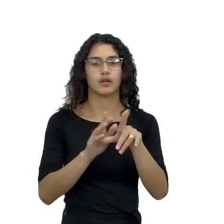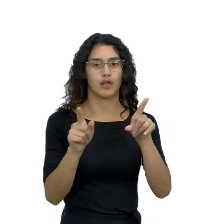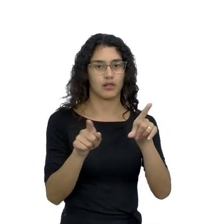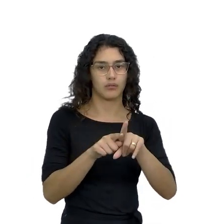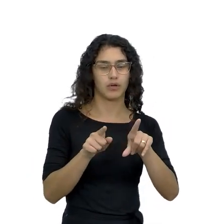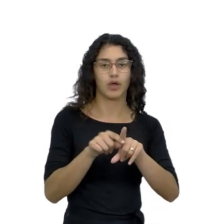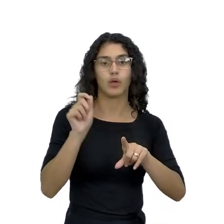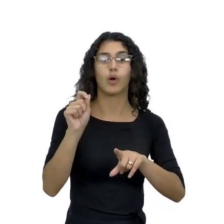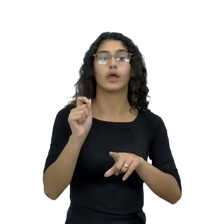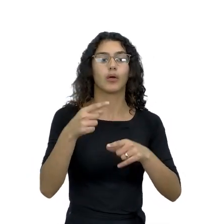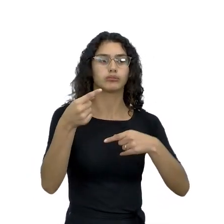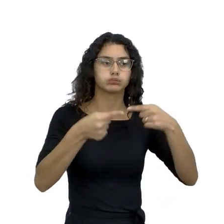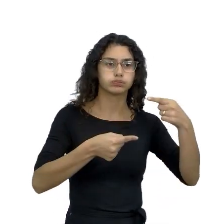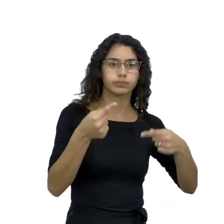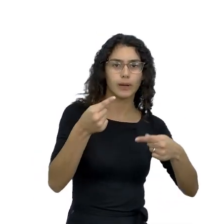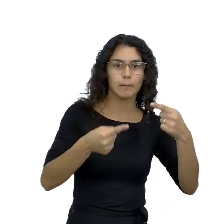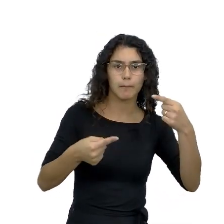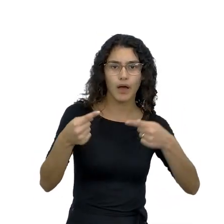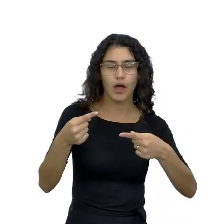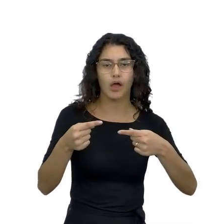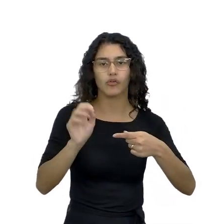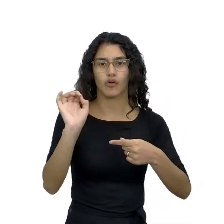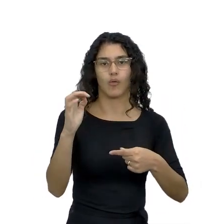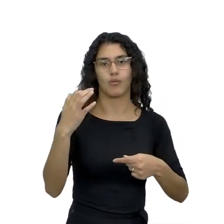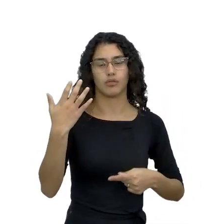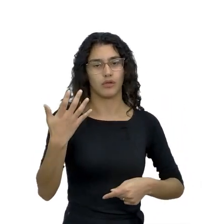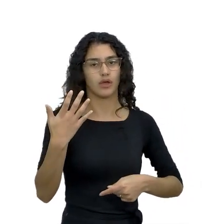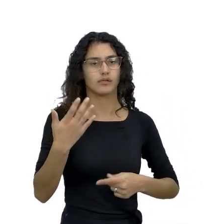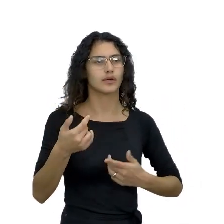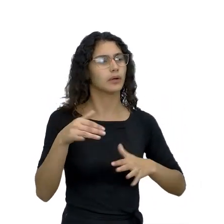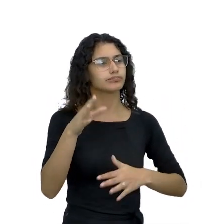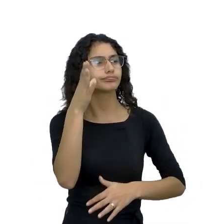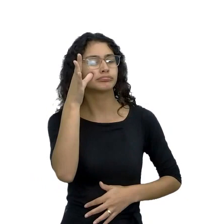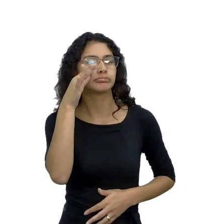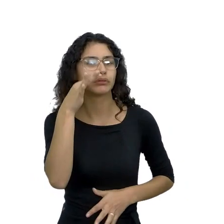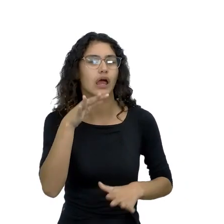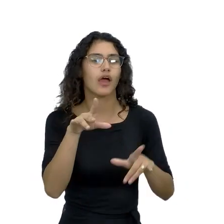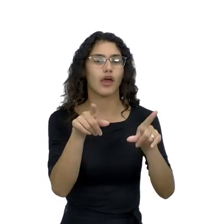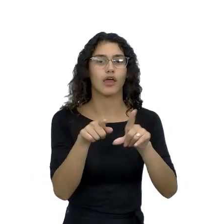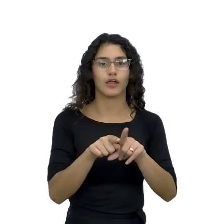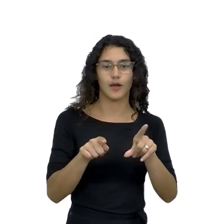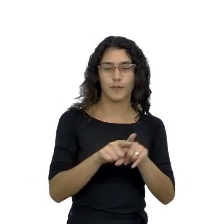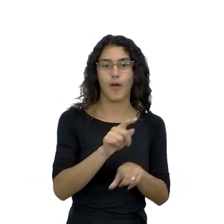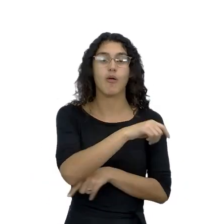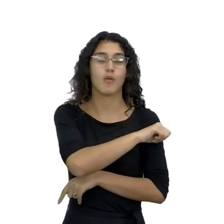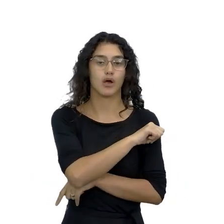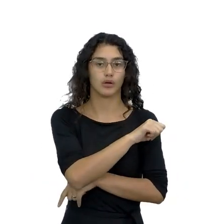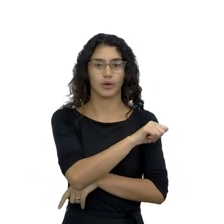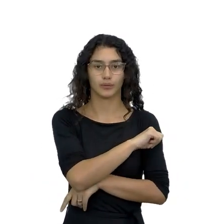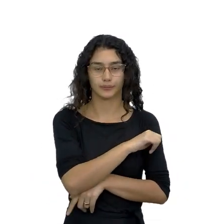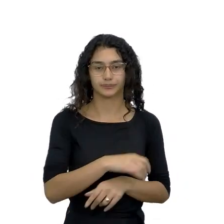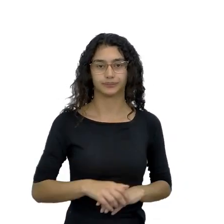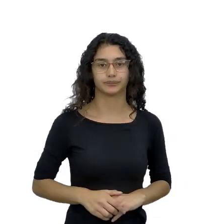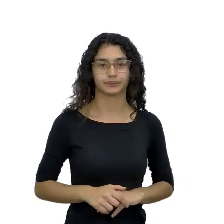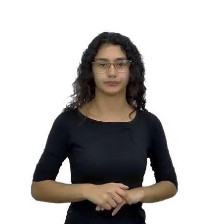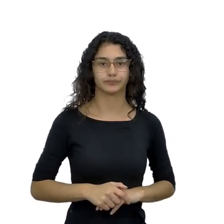com que esse debate fique mais interessante ainda para esse aluno,